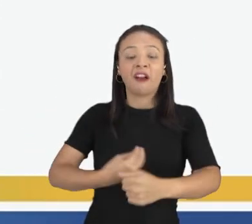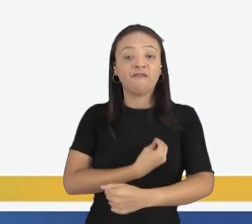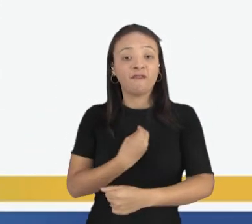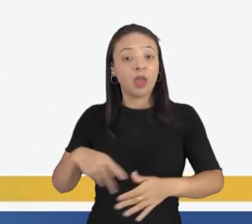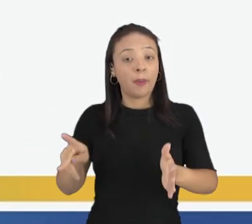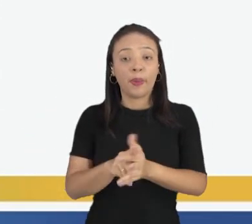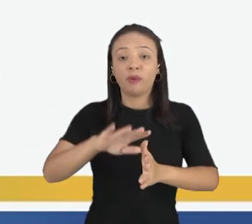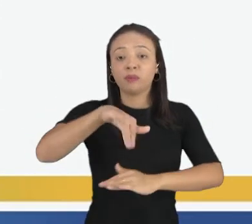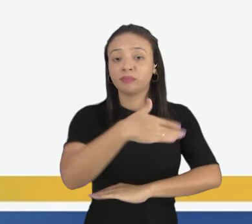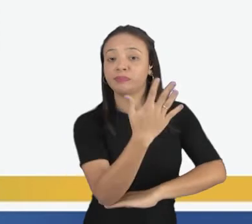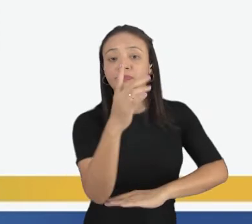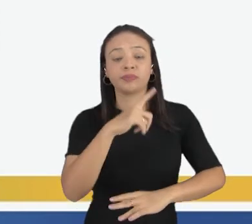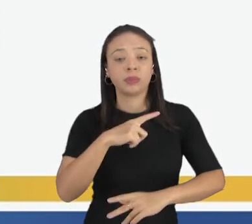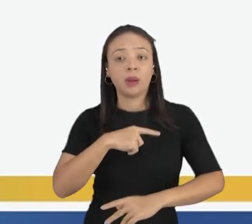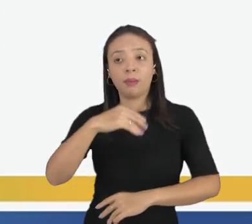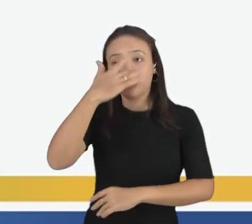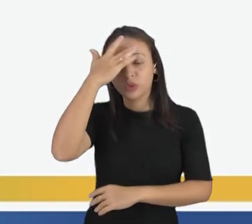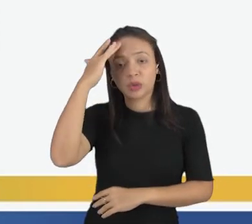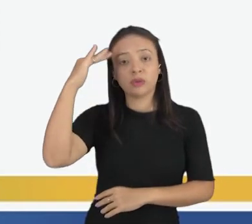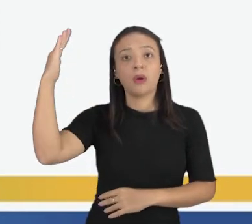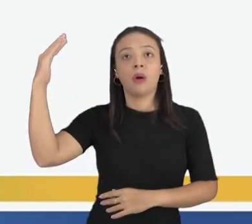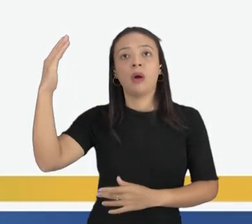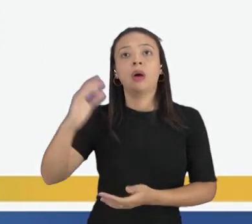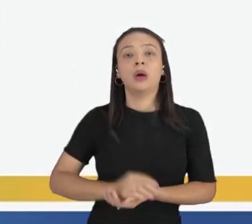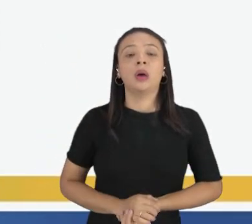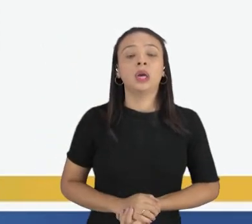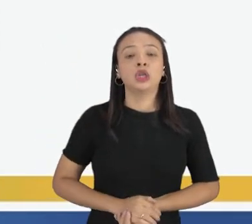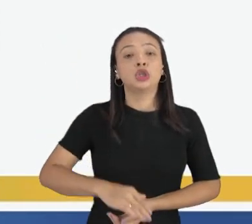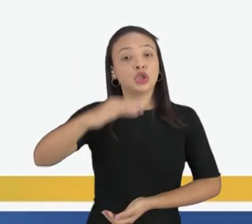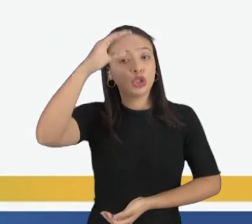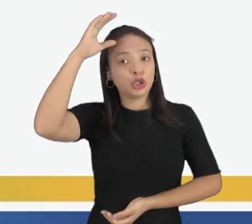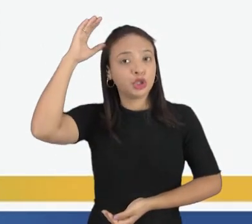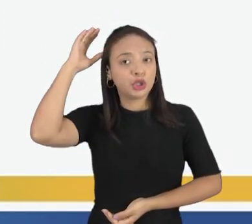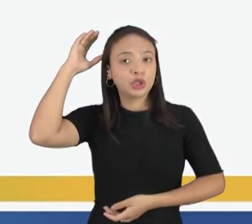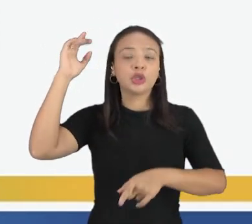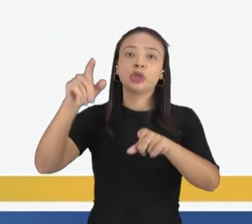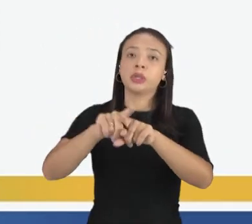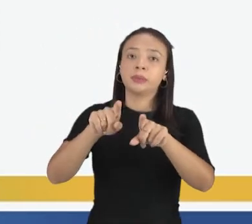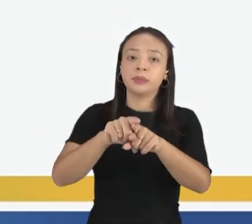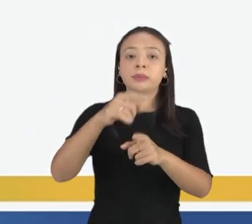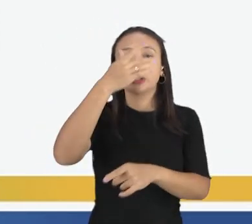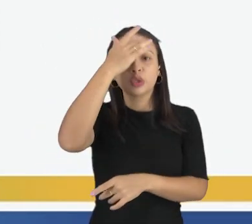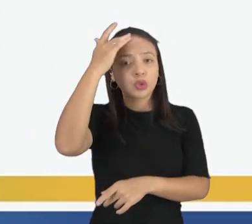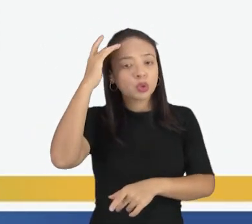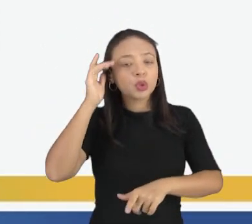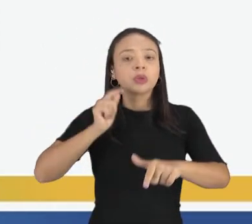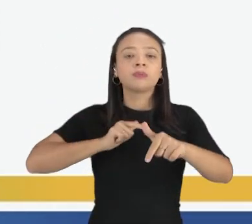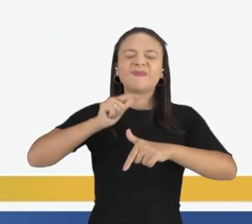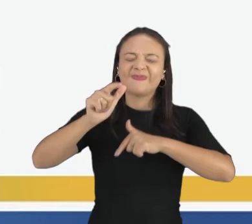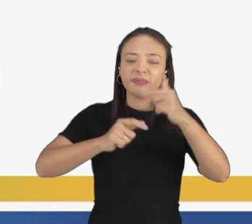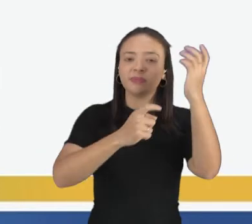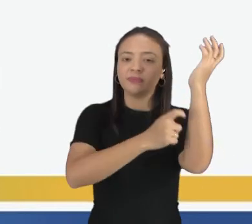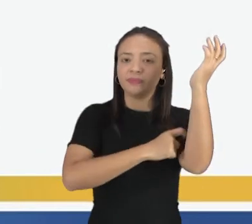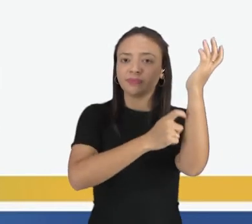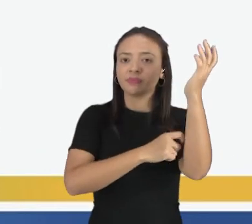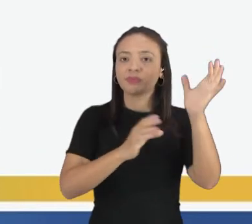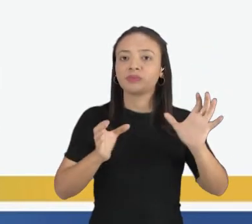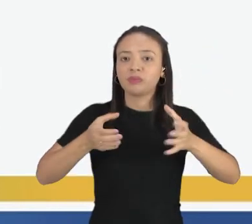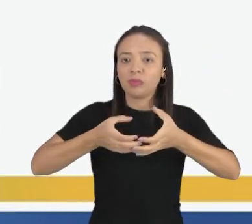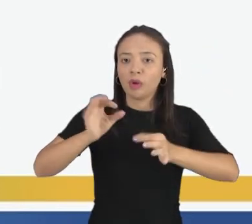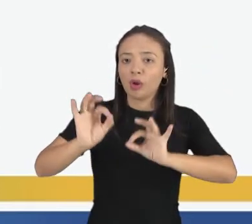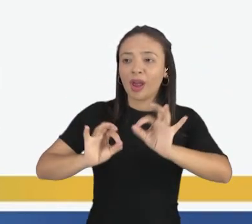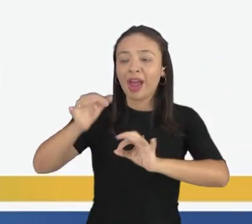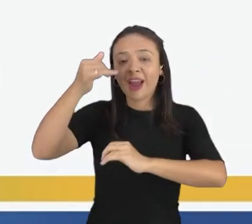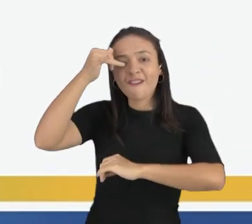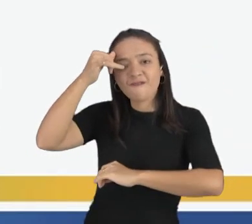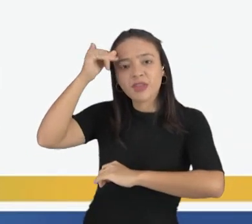nós vamos ter grandes figuras como Chico Mendes, né, seringueiros que vão se organizar contra esse modelo